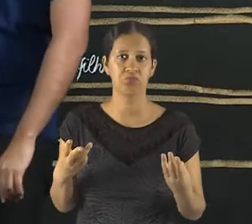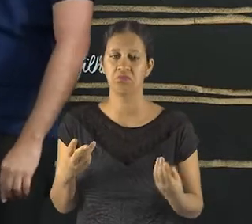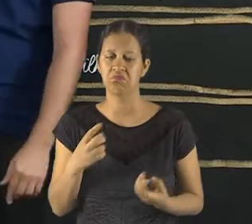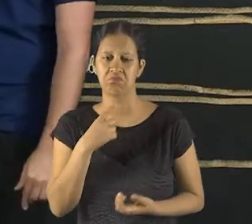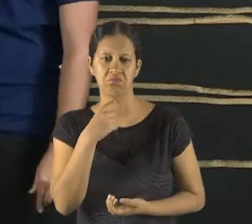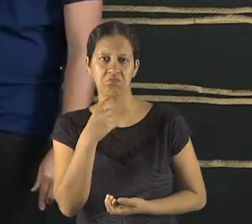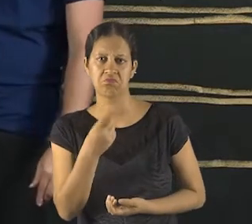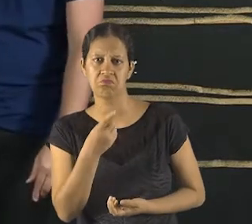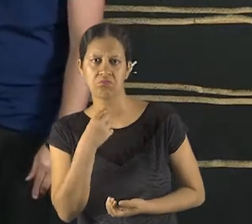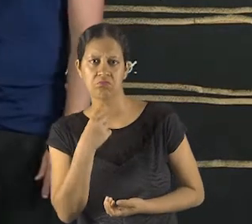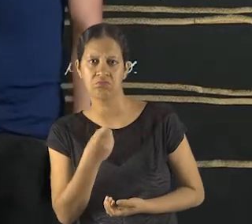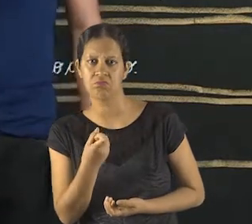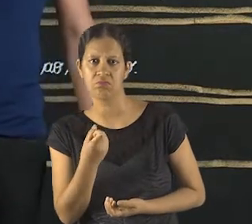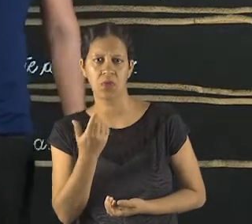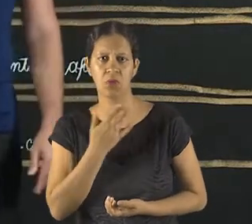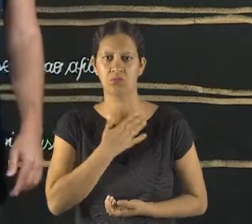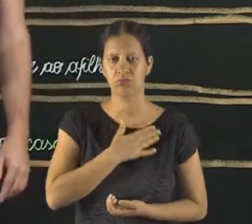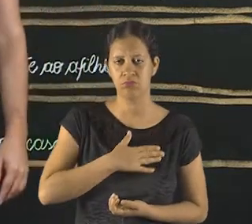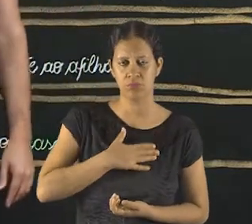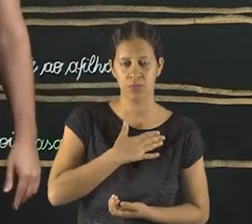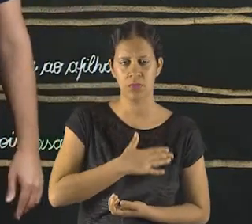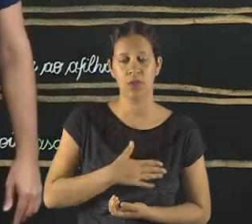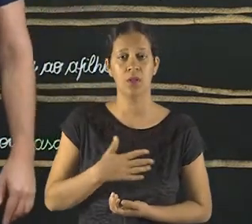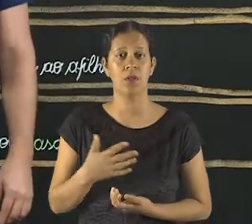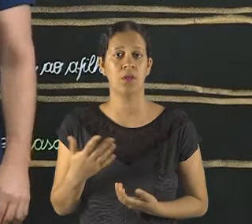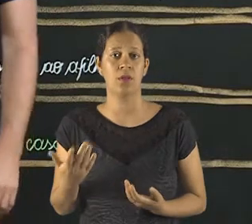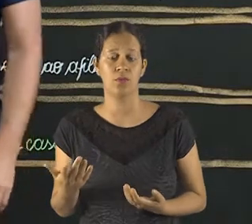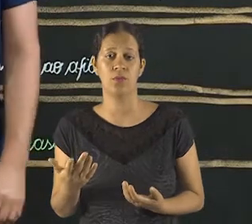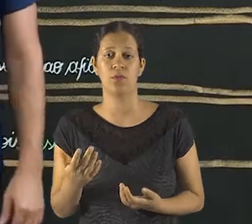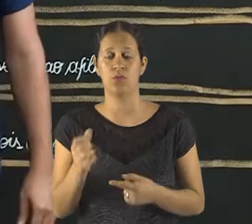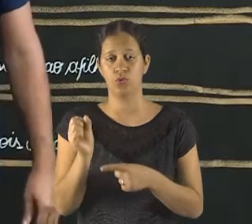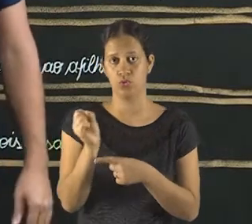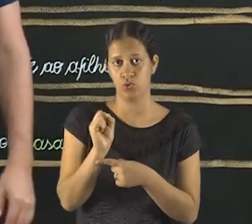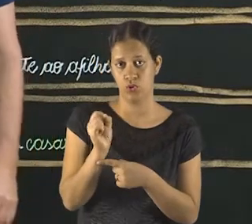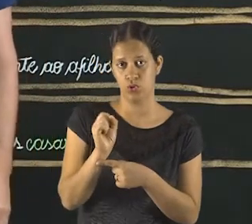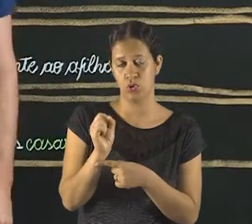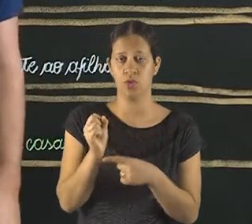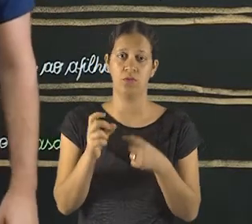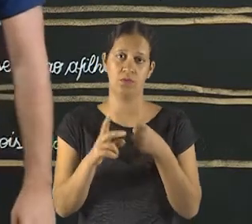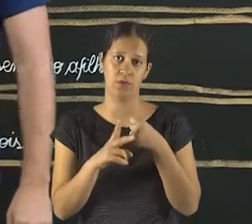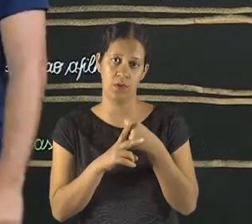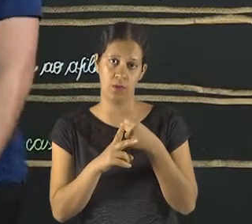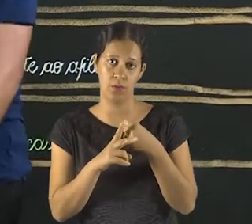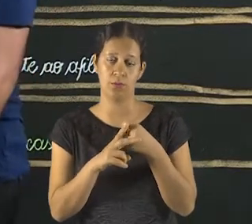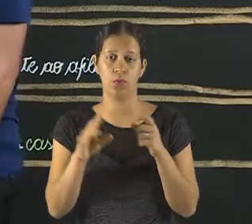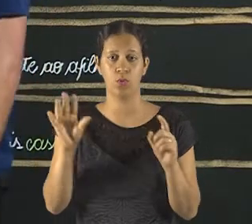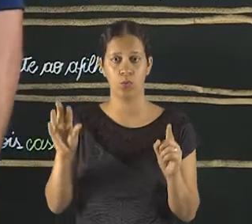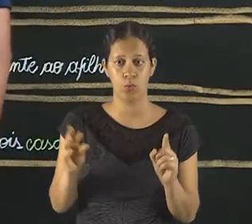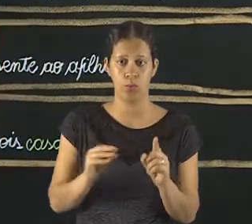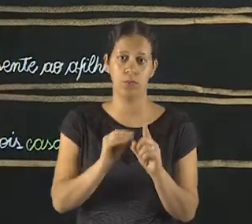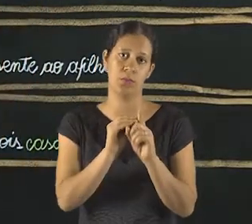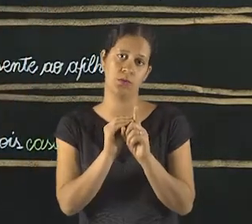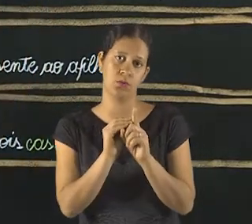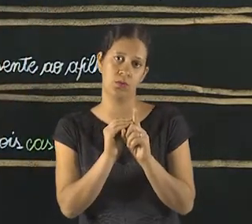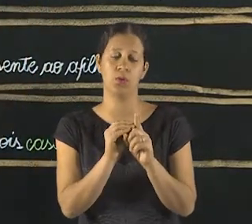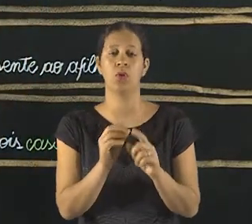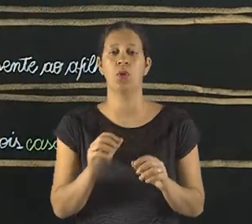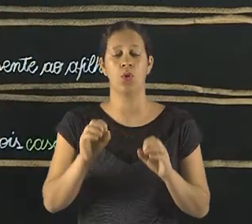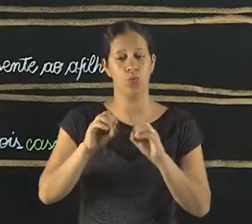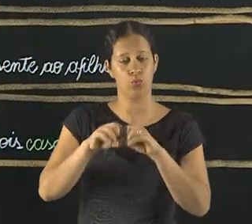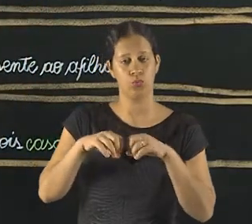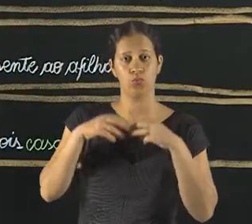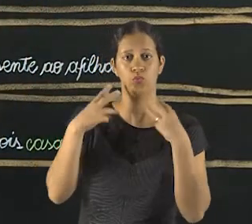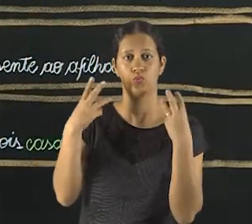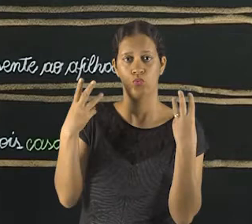alcançou as expectativas. Mais uma construção clássica da língua portuguesa, sujeito, verbo, complemento. Nós temos um